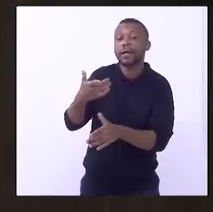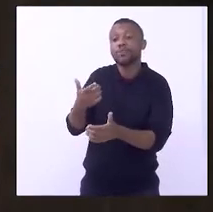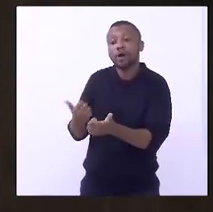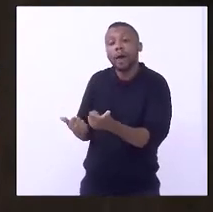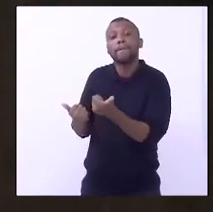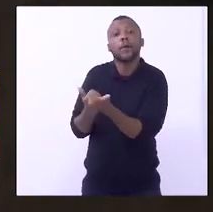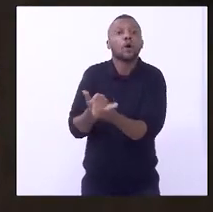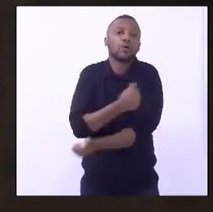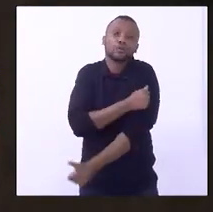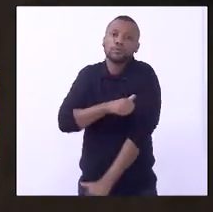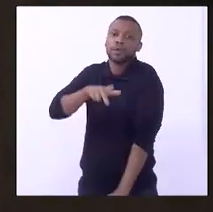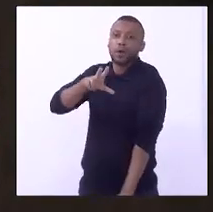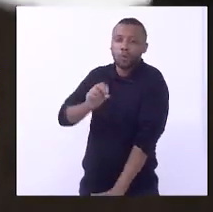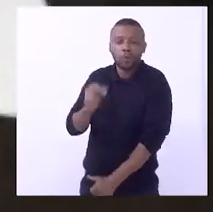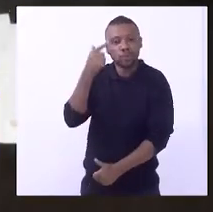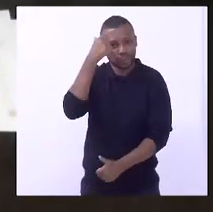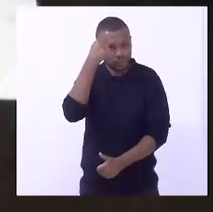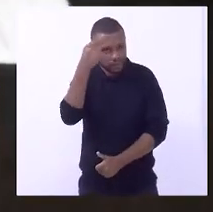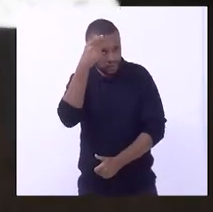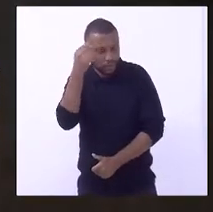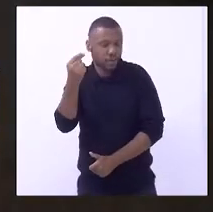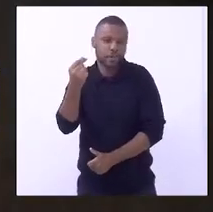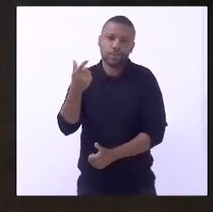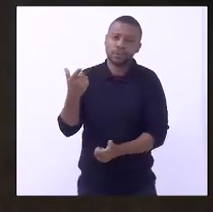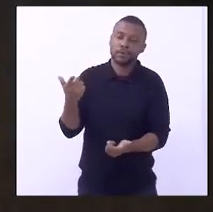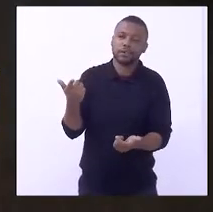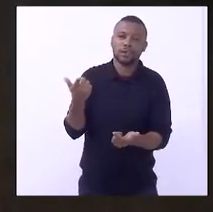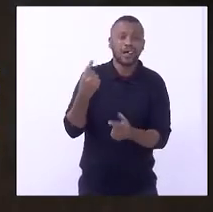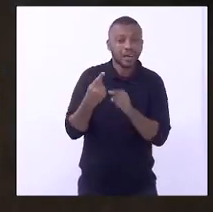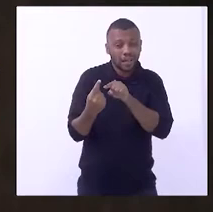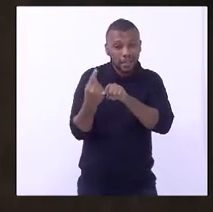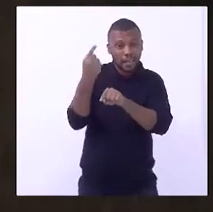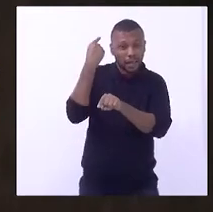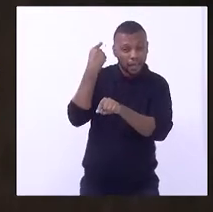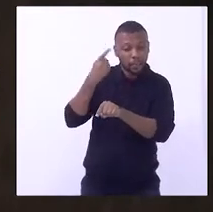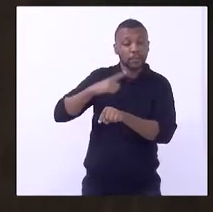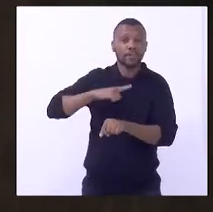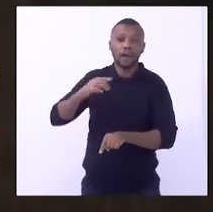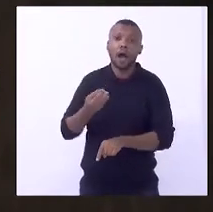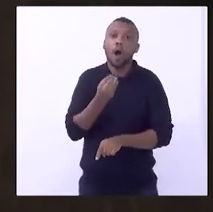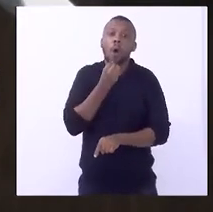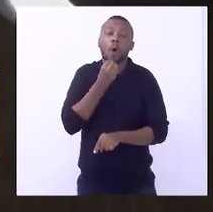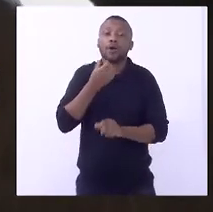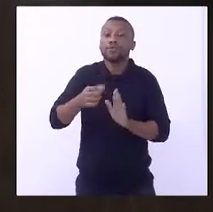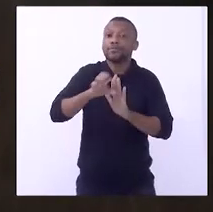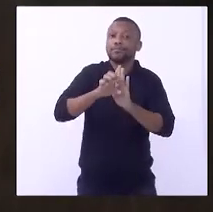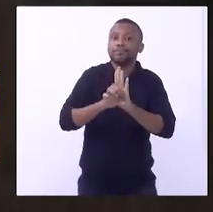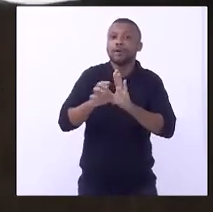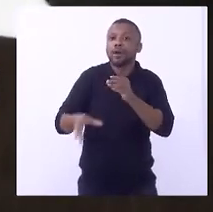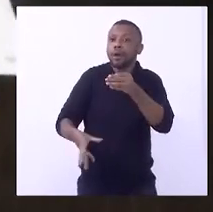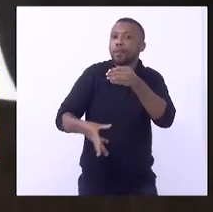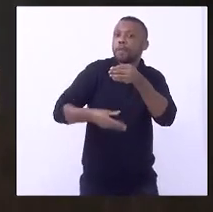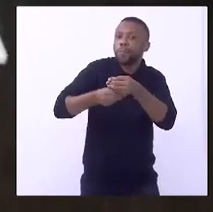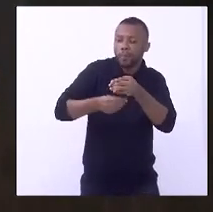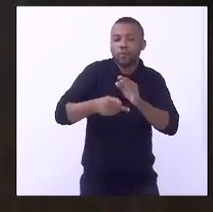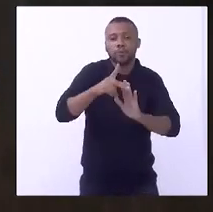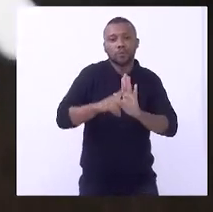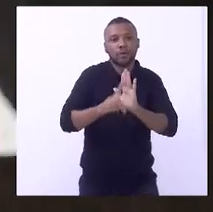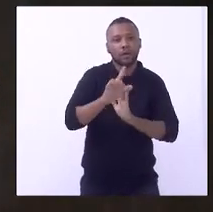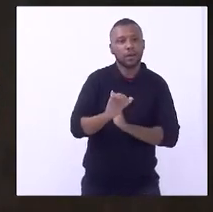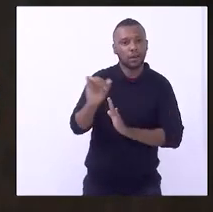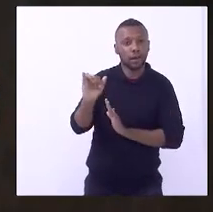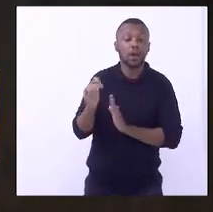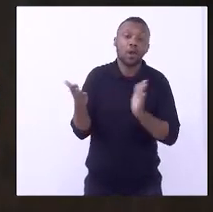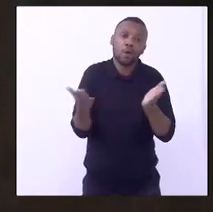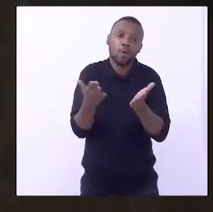estudantil. Tem aqui o deputado conosco. À época, tive a oportunidade de emendar e agregar, né, o projeto de lei. E hoje,